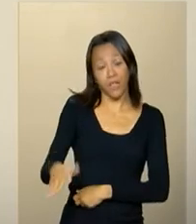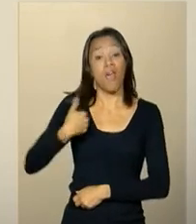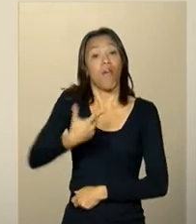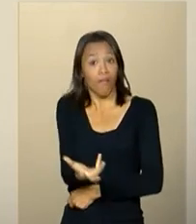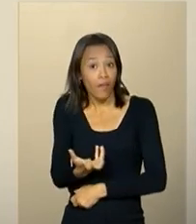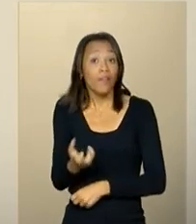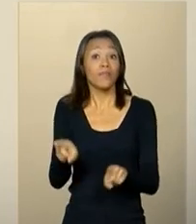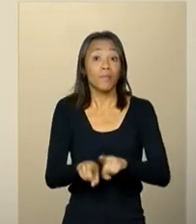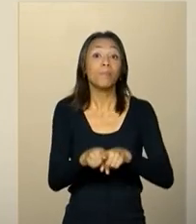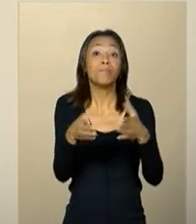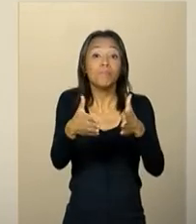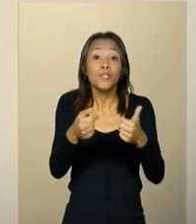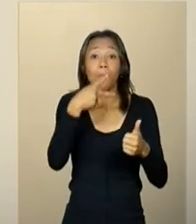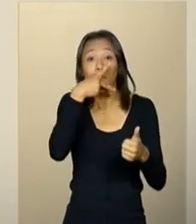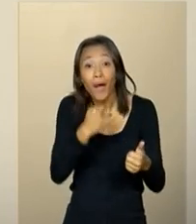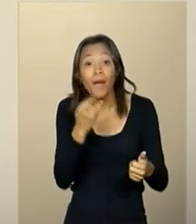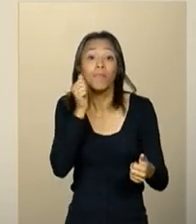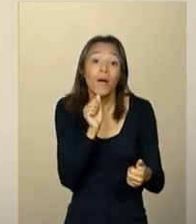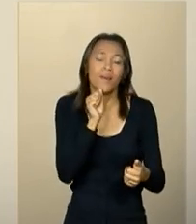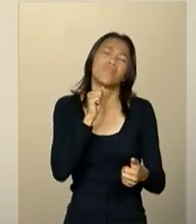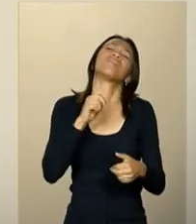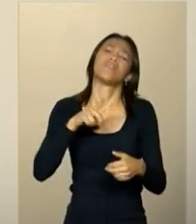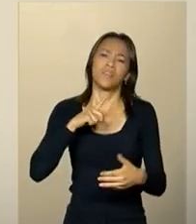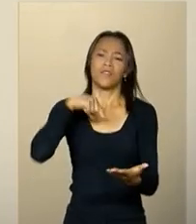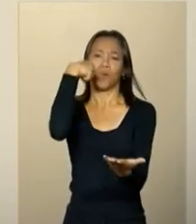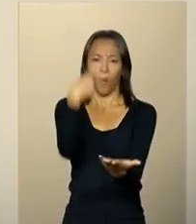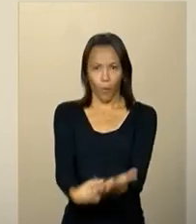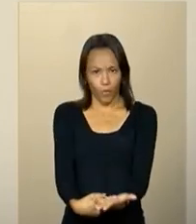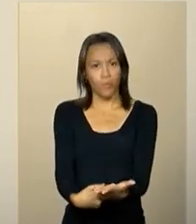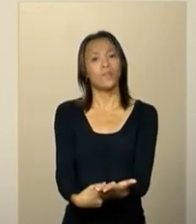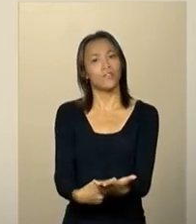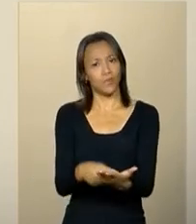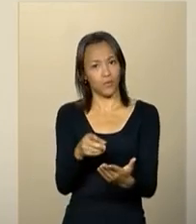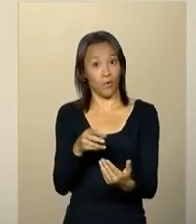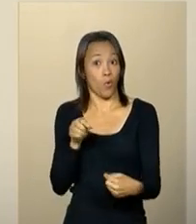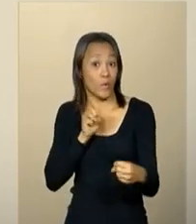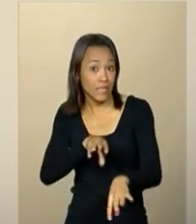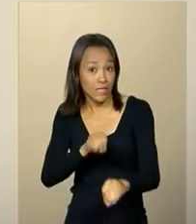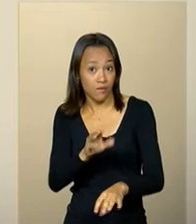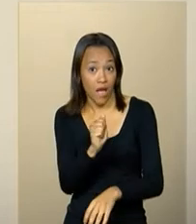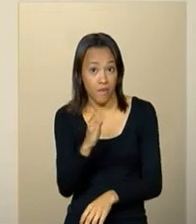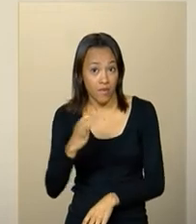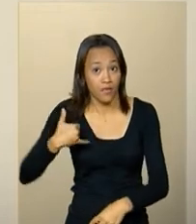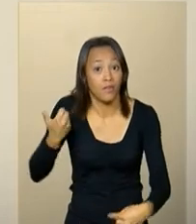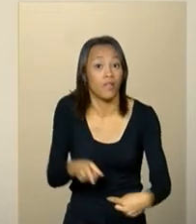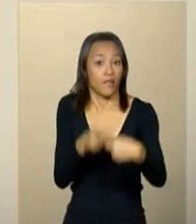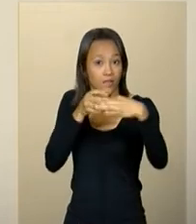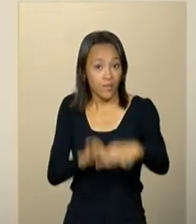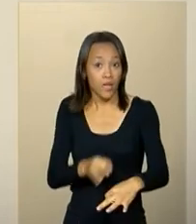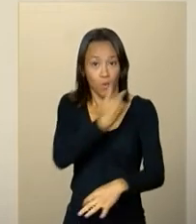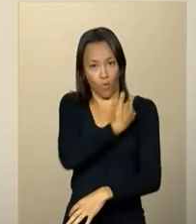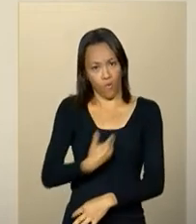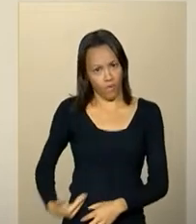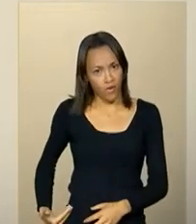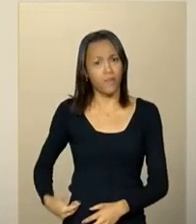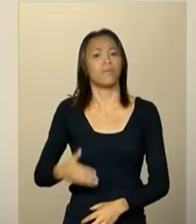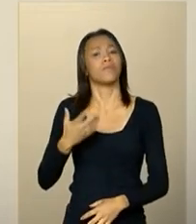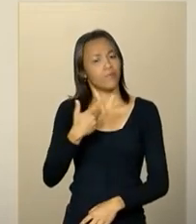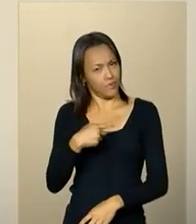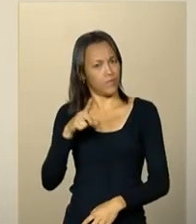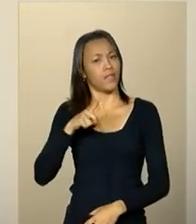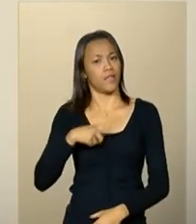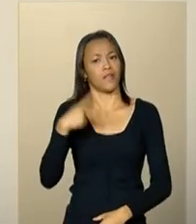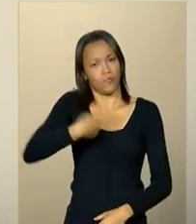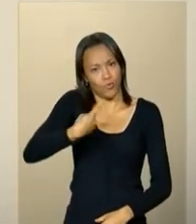eu quero pedir aos o que também assumo esse compromisso com alfabetização na idade certa o governo Luciano está